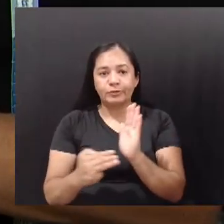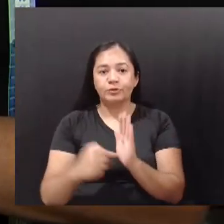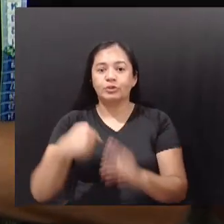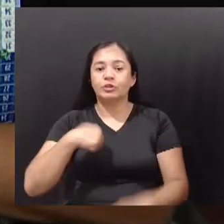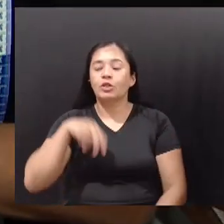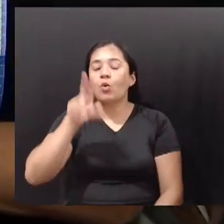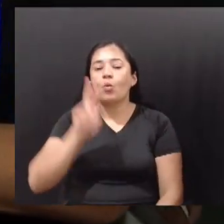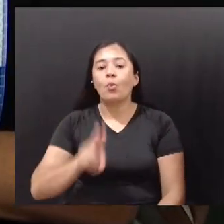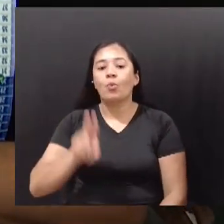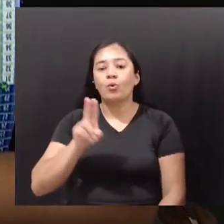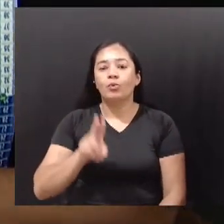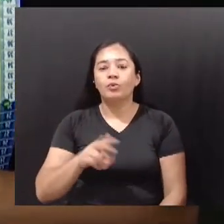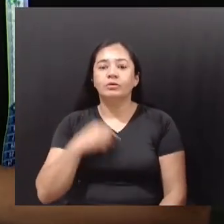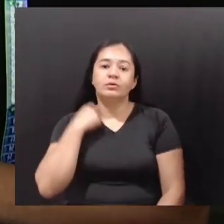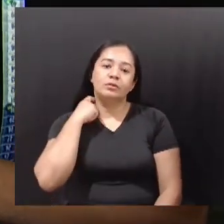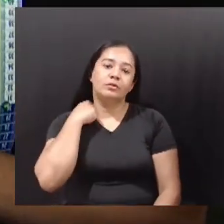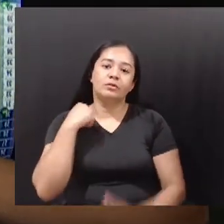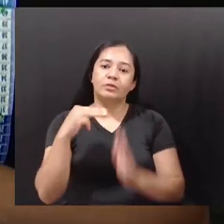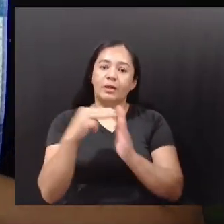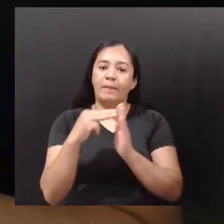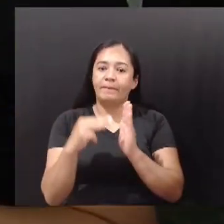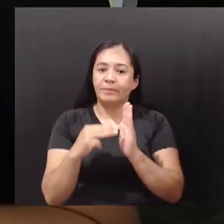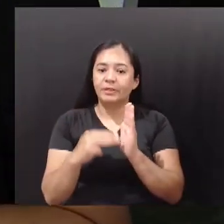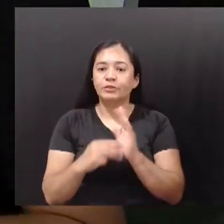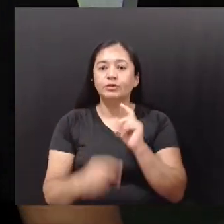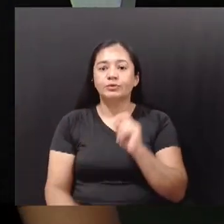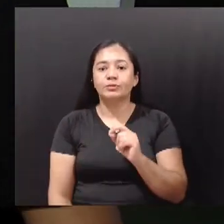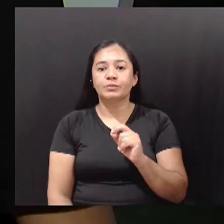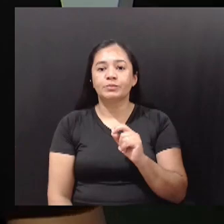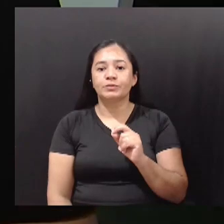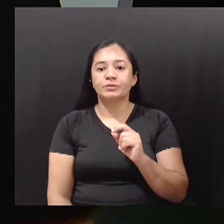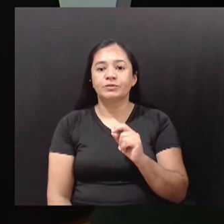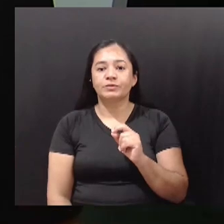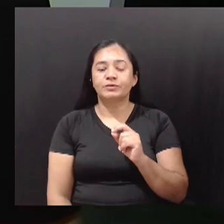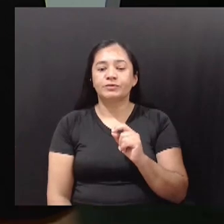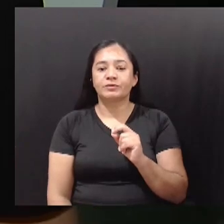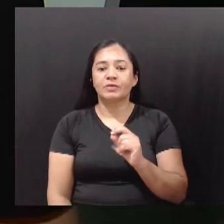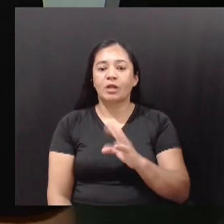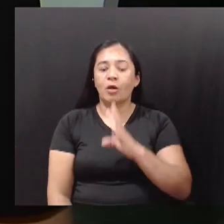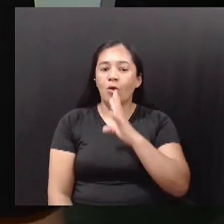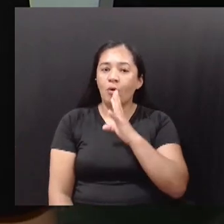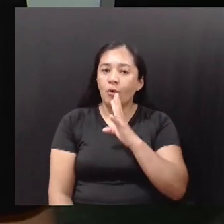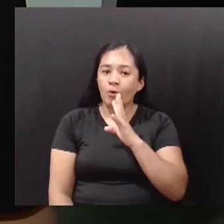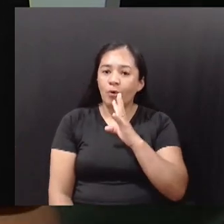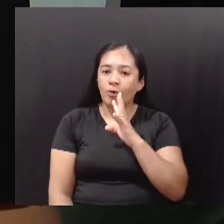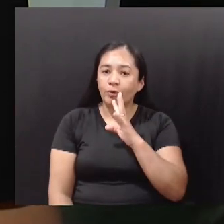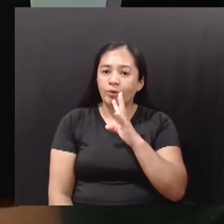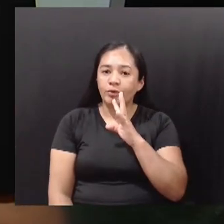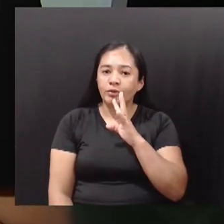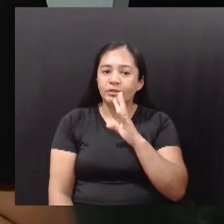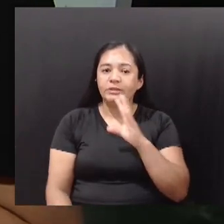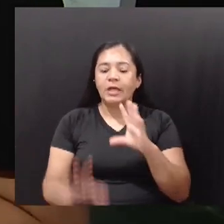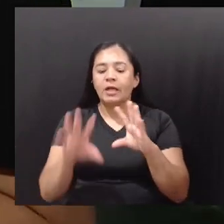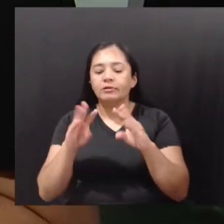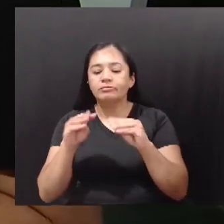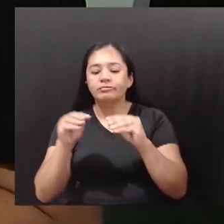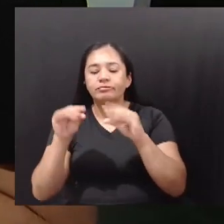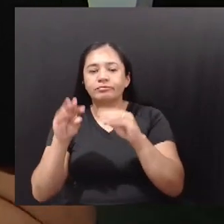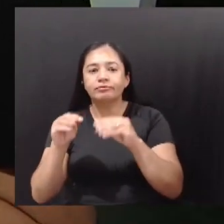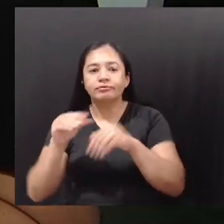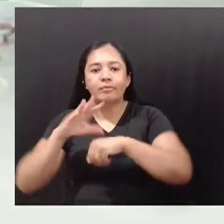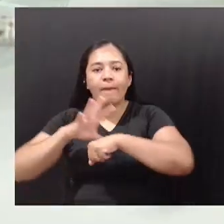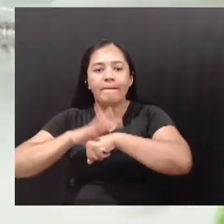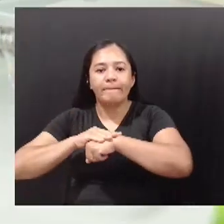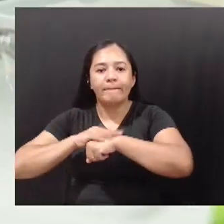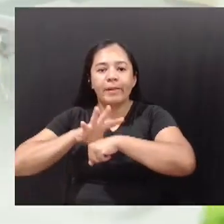uma metodologia de conhecer. Então, eles têm que tatear o que eles vão